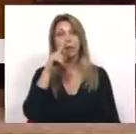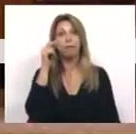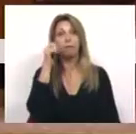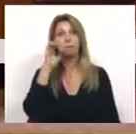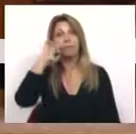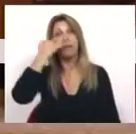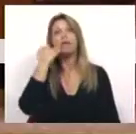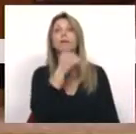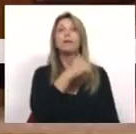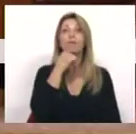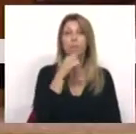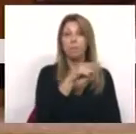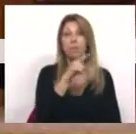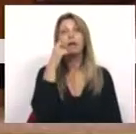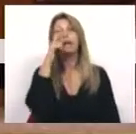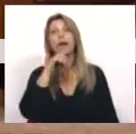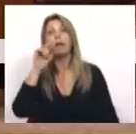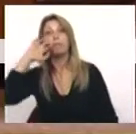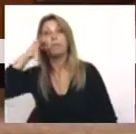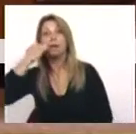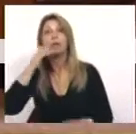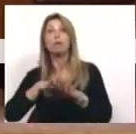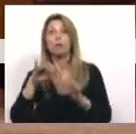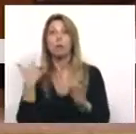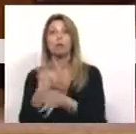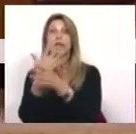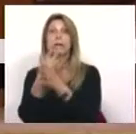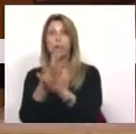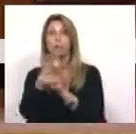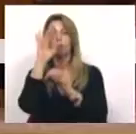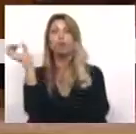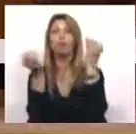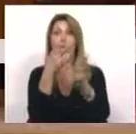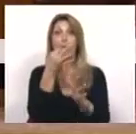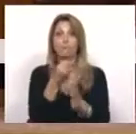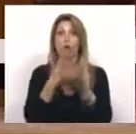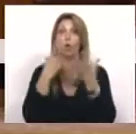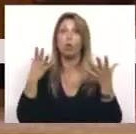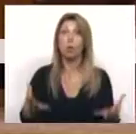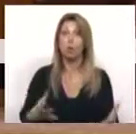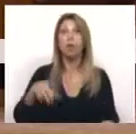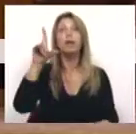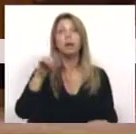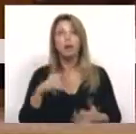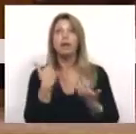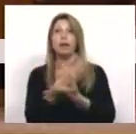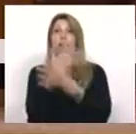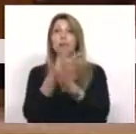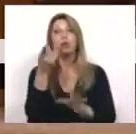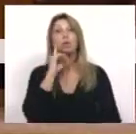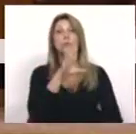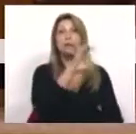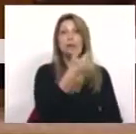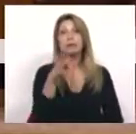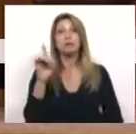os lesados dos incêndios florestais de Pedrógão Grande e dos incêndios de 15 e 16 de